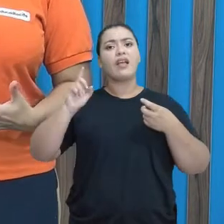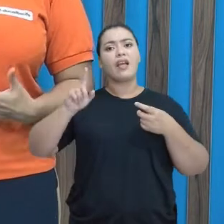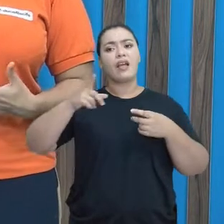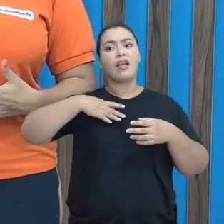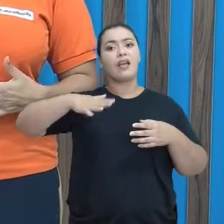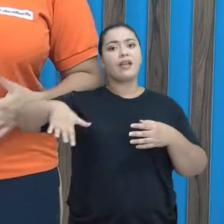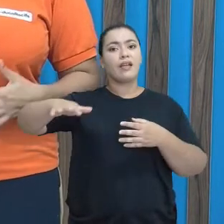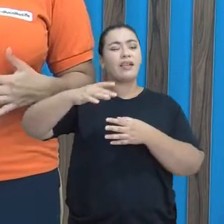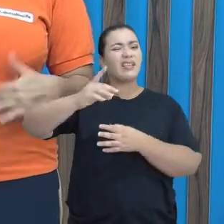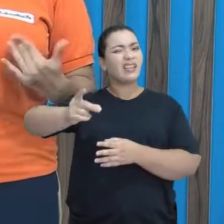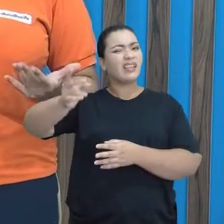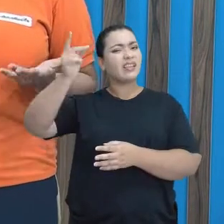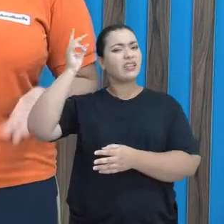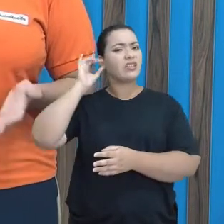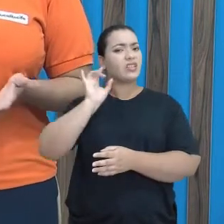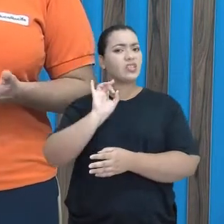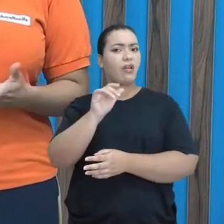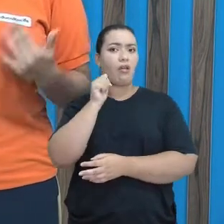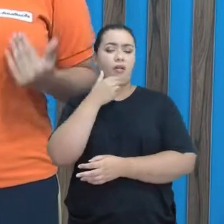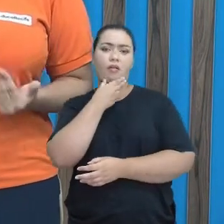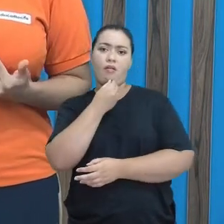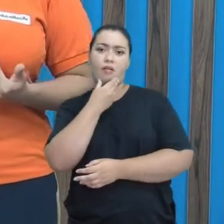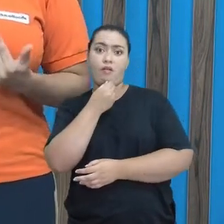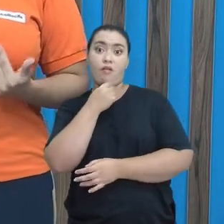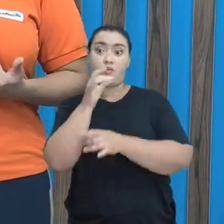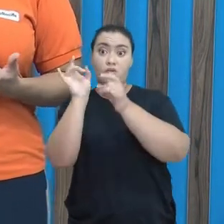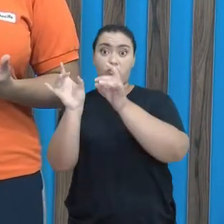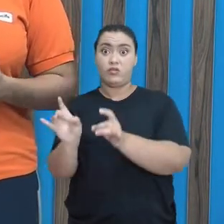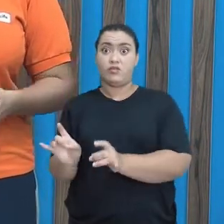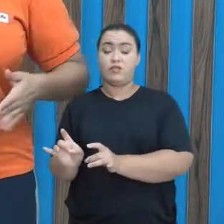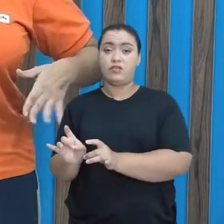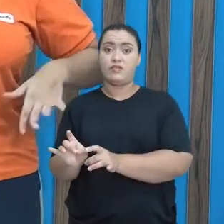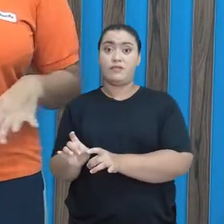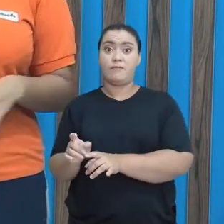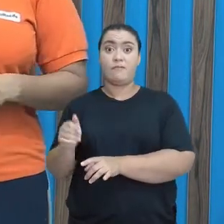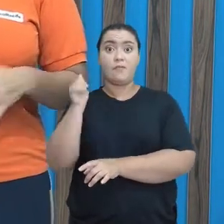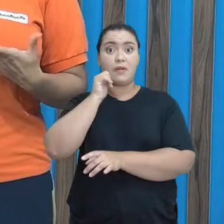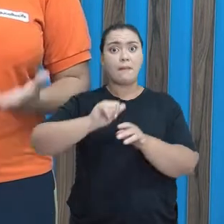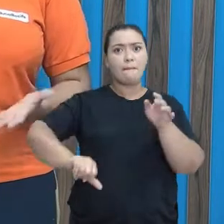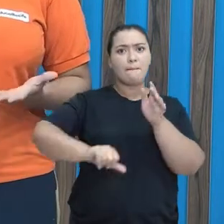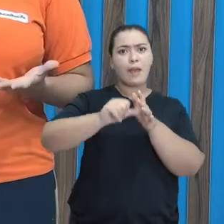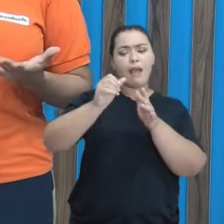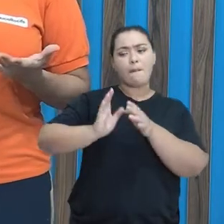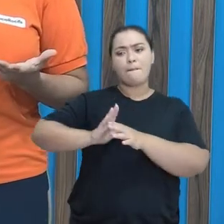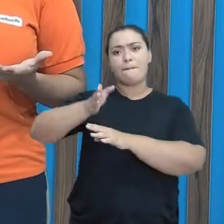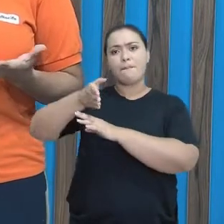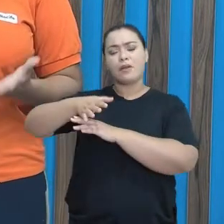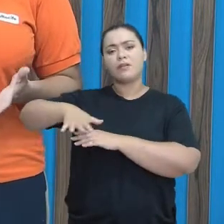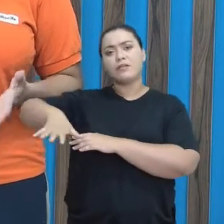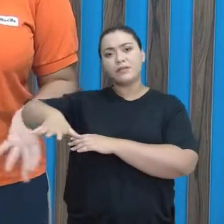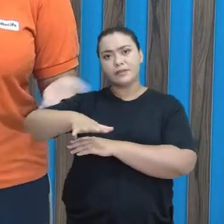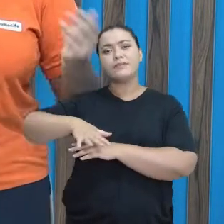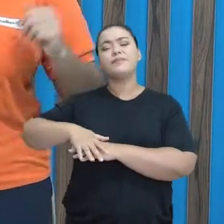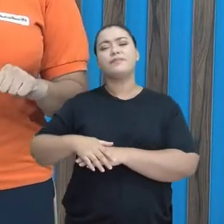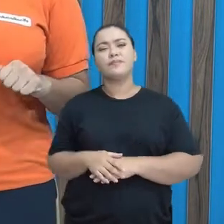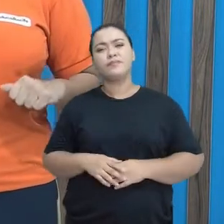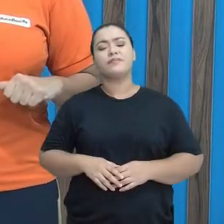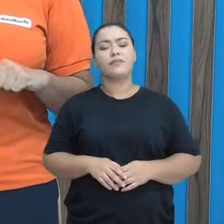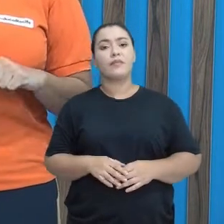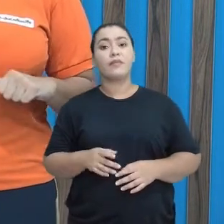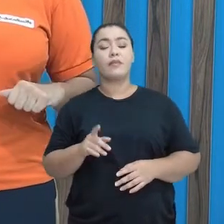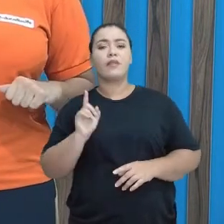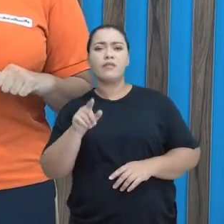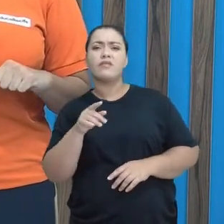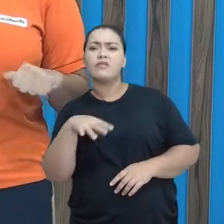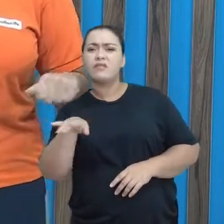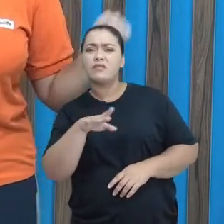na época, era dedicado aos homens, era exclusivo dos homens. E ela é pioneira nesse sentido. Vocês conheciam